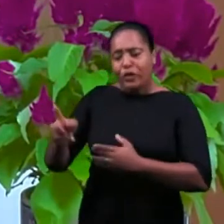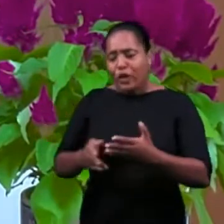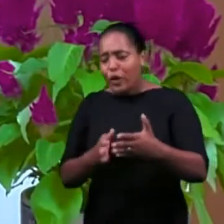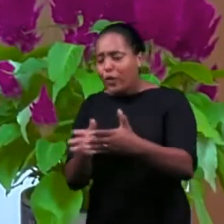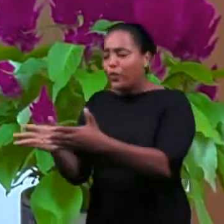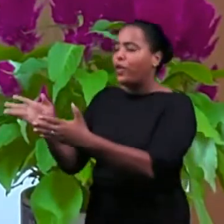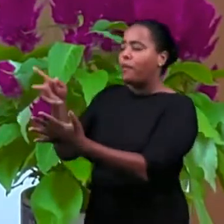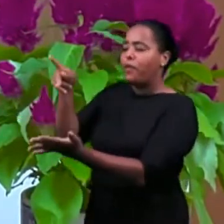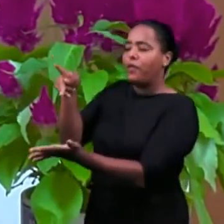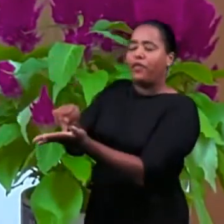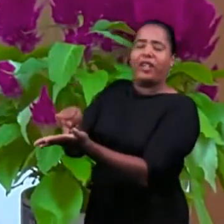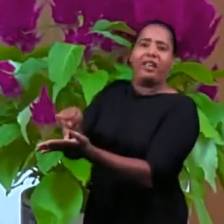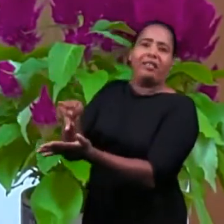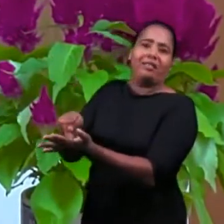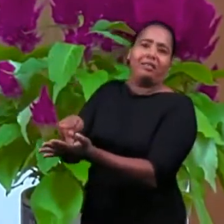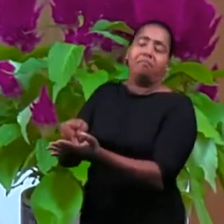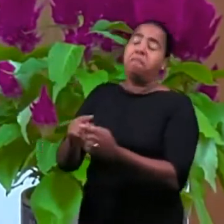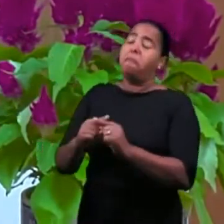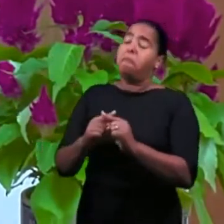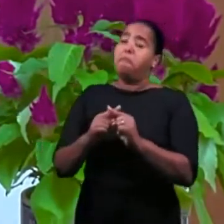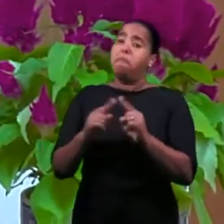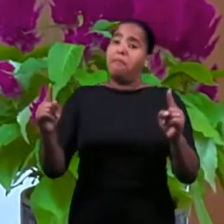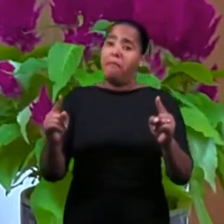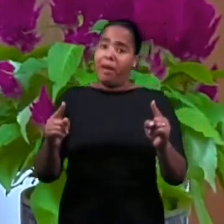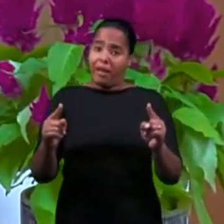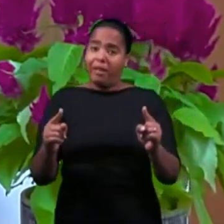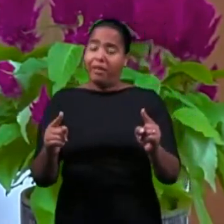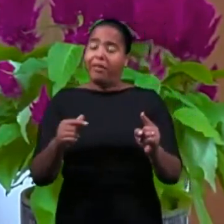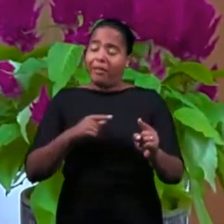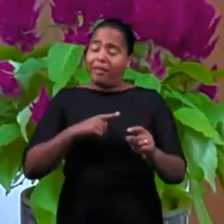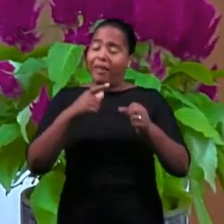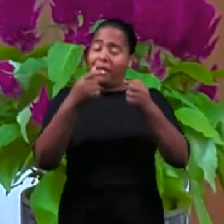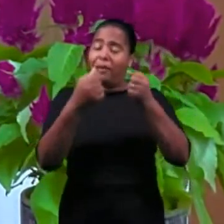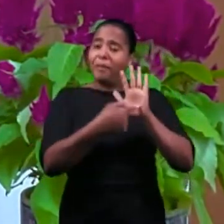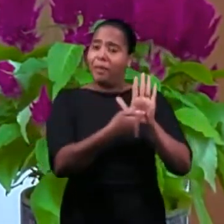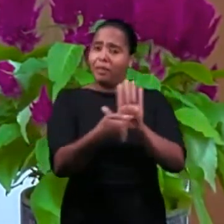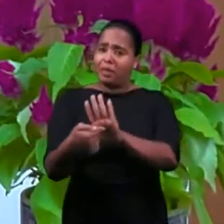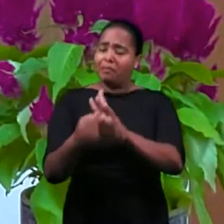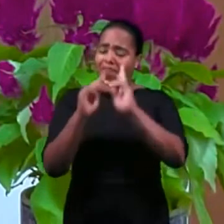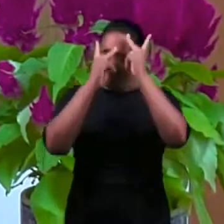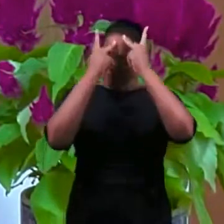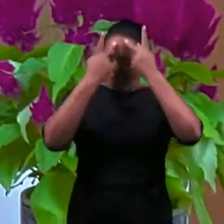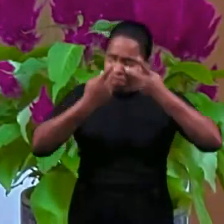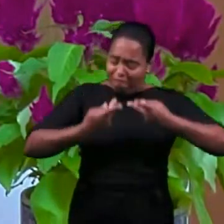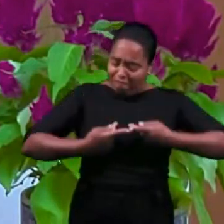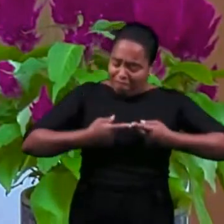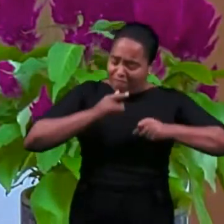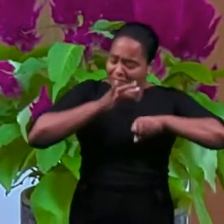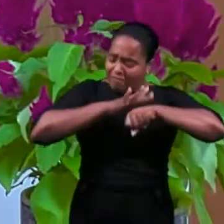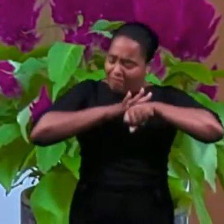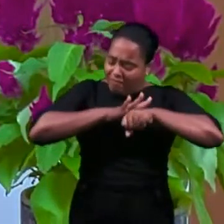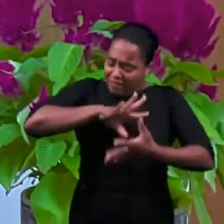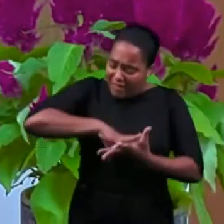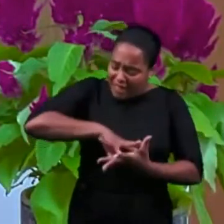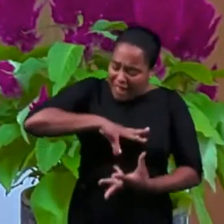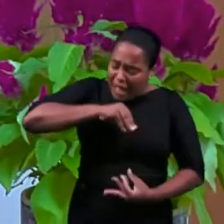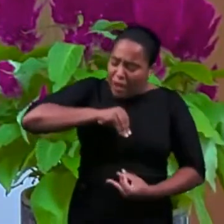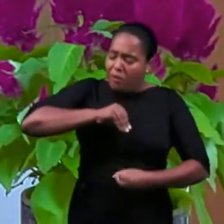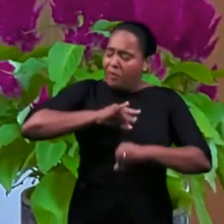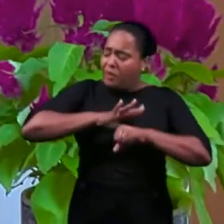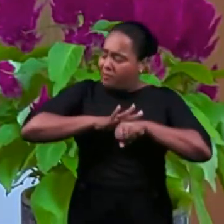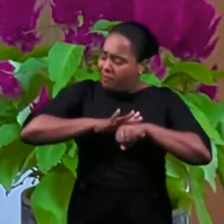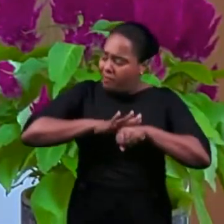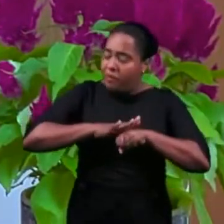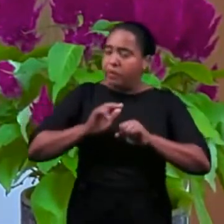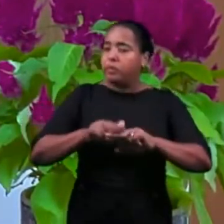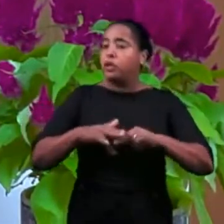verdade. Mas eu ainda digo o seguinte, o homem está doente, a alma está doente porque não